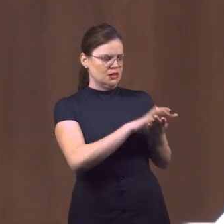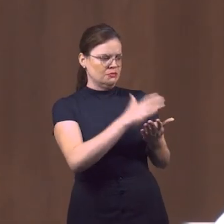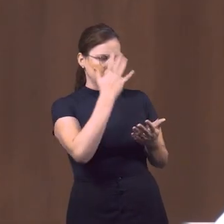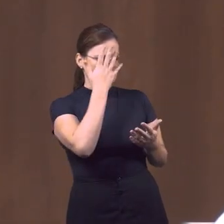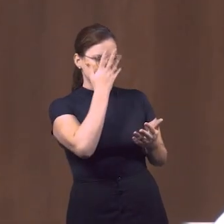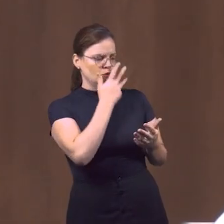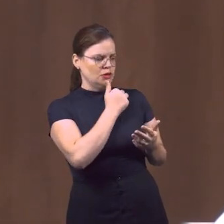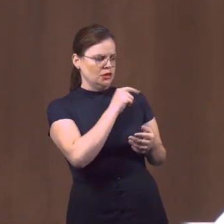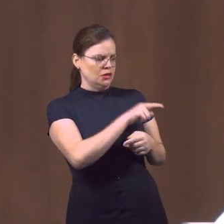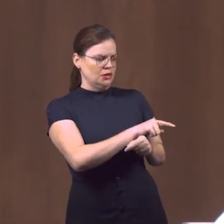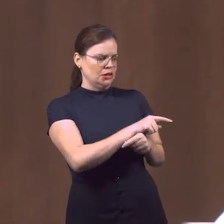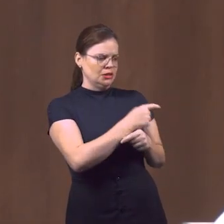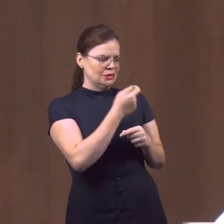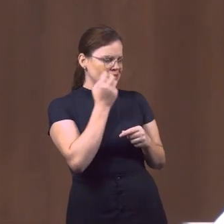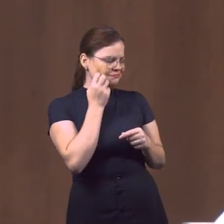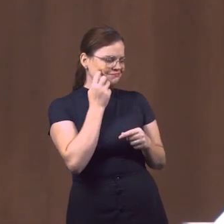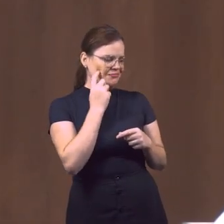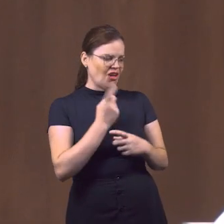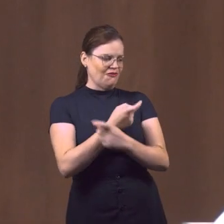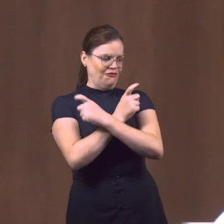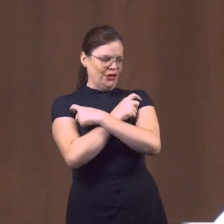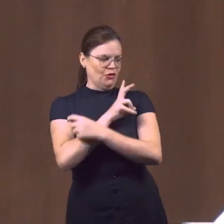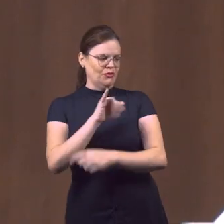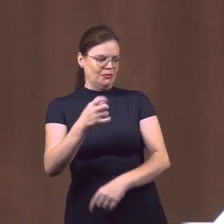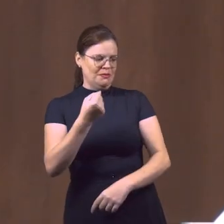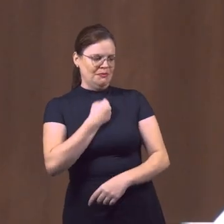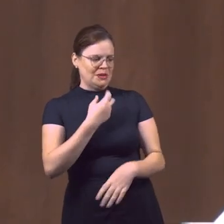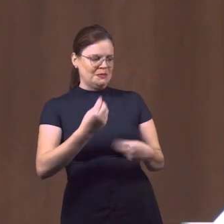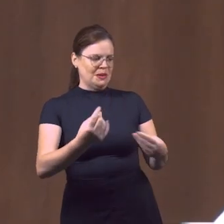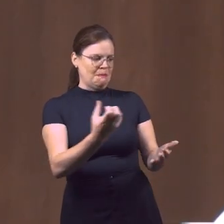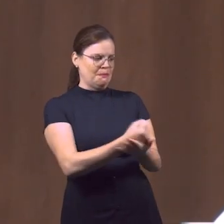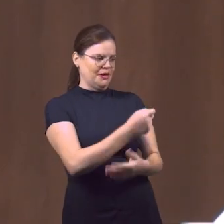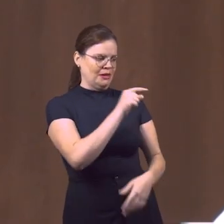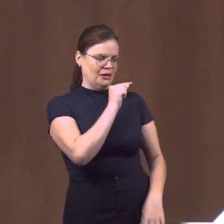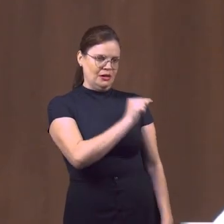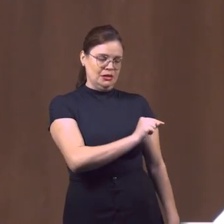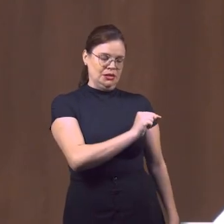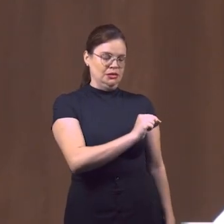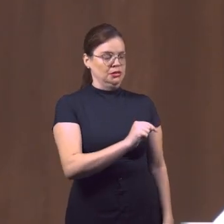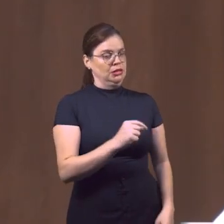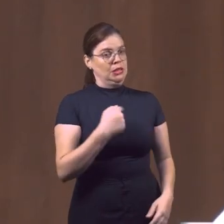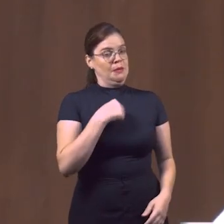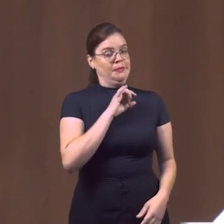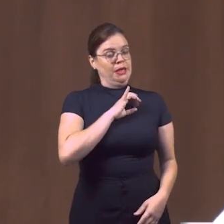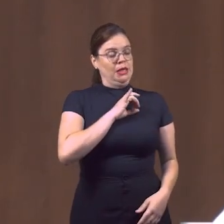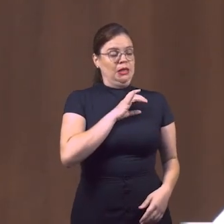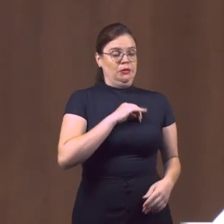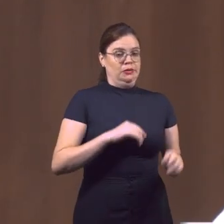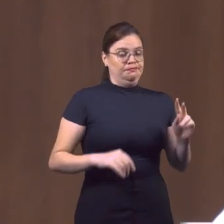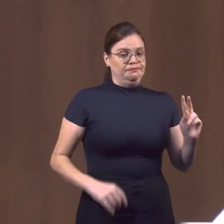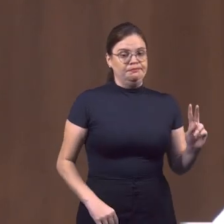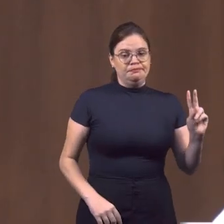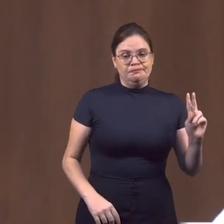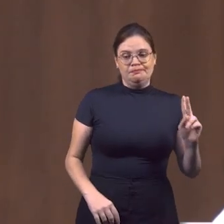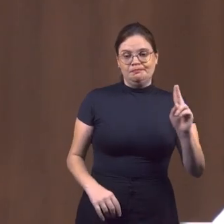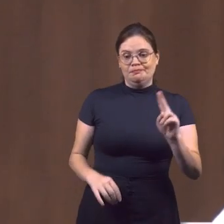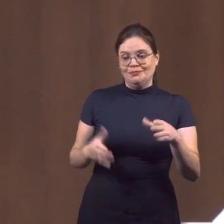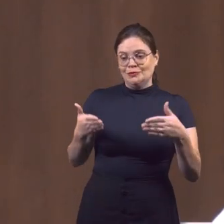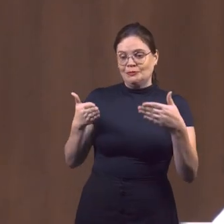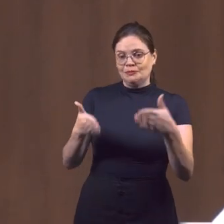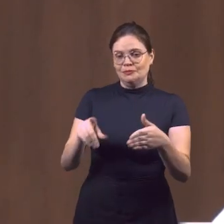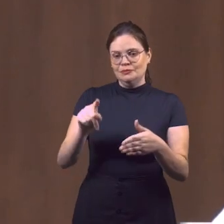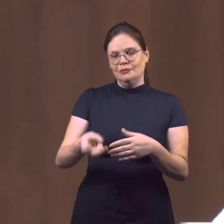vista. Então, quando ele chegou ali na terra do Egito, ele omitiu ali